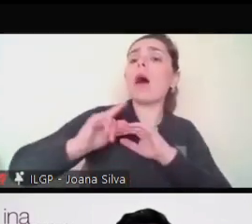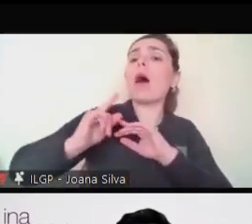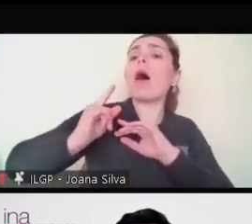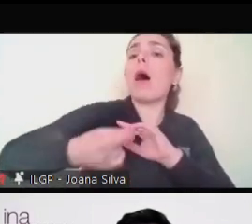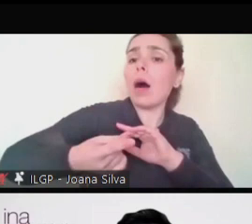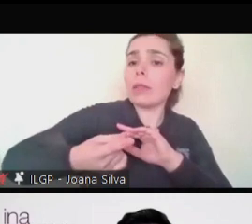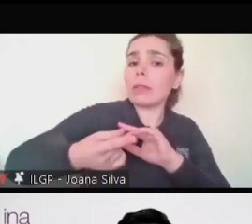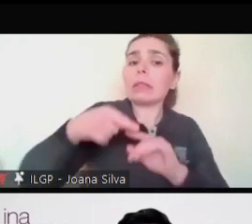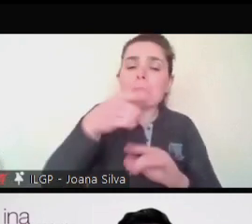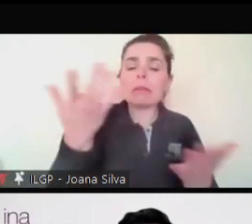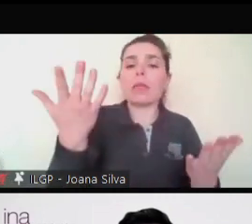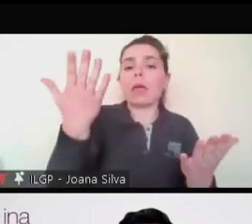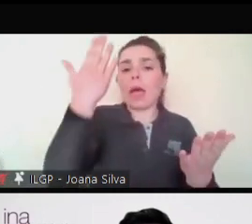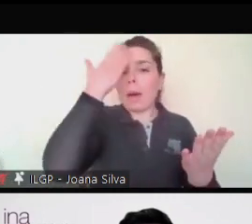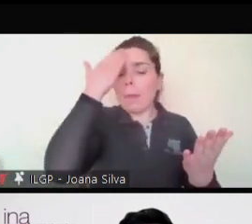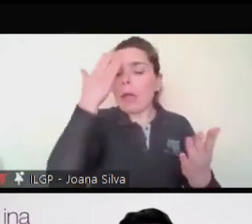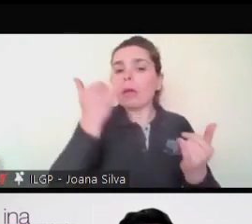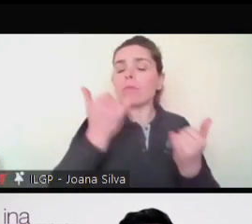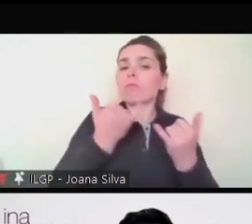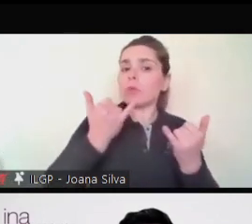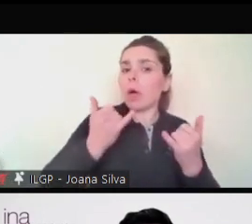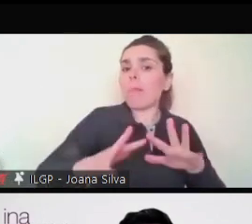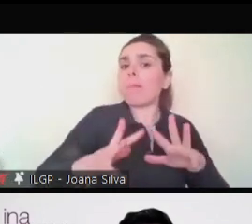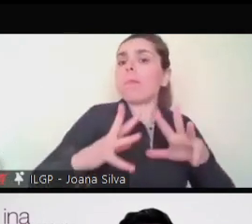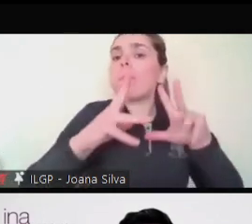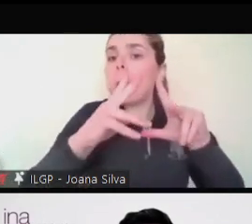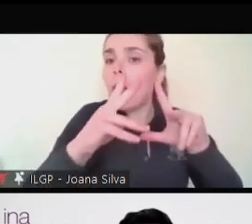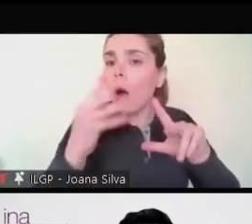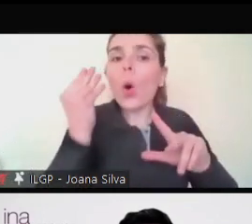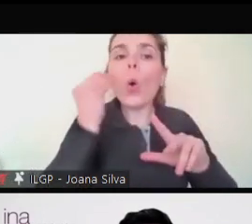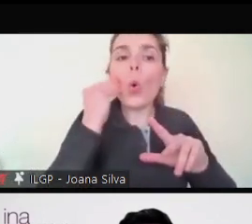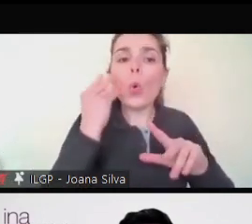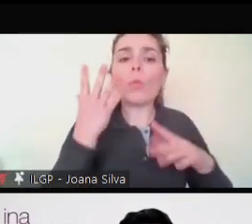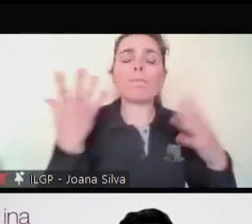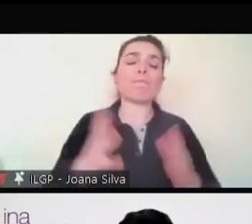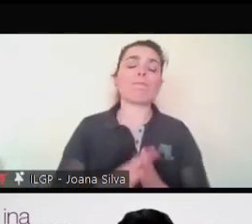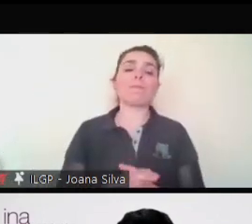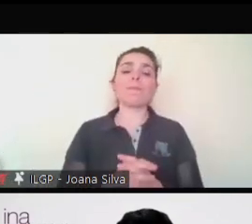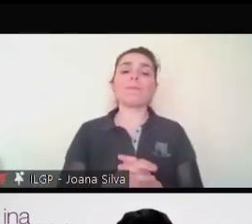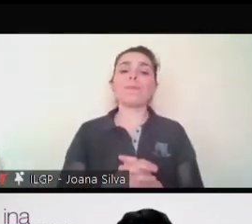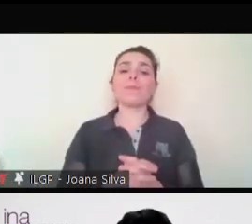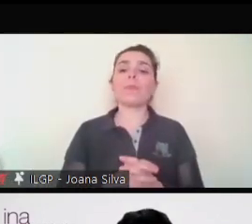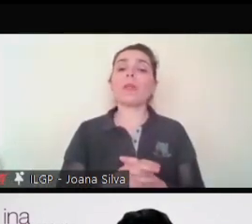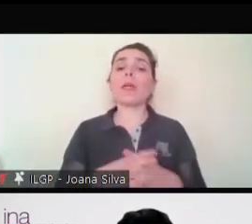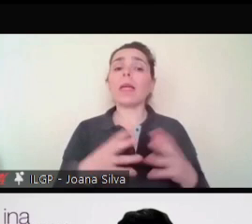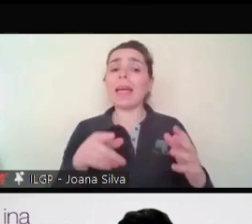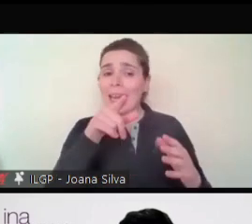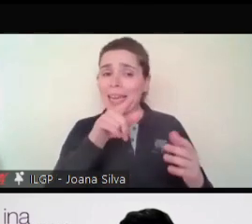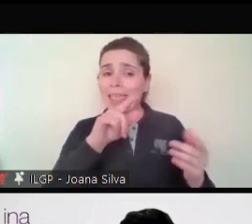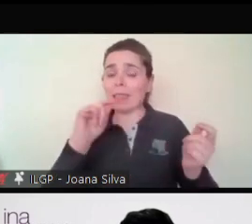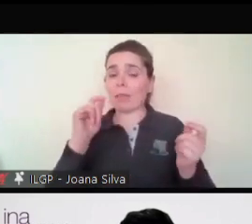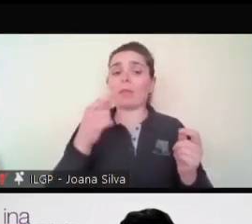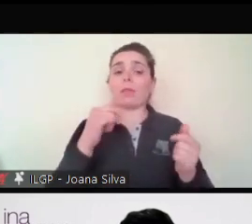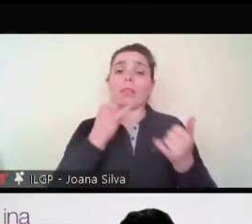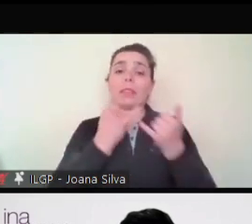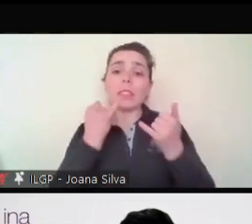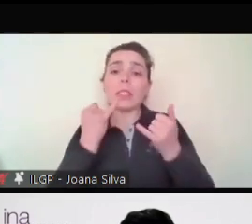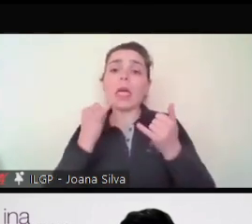construção digital. Bom, em termos de grandes blocos de transformação, nós